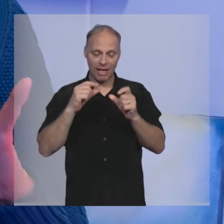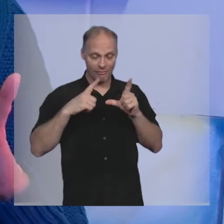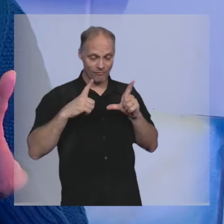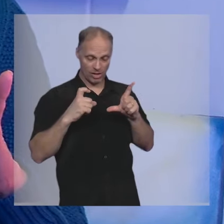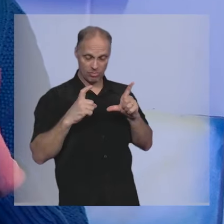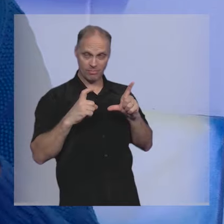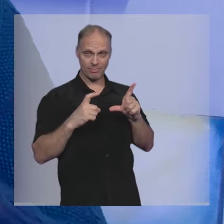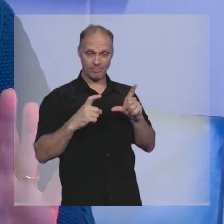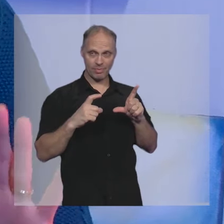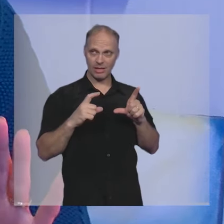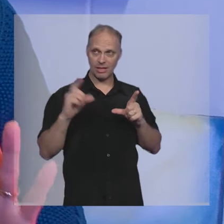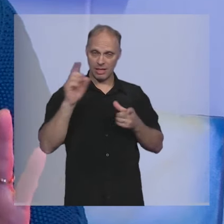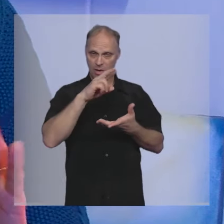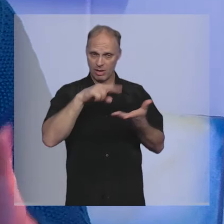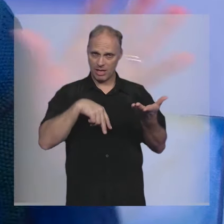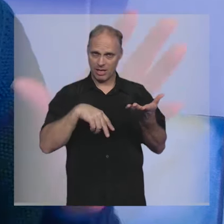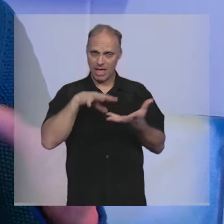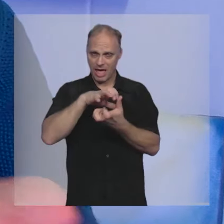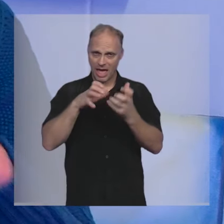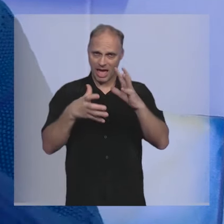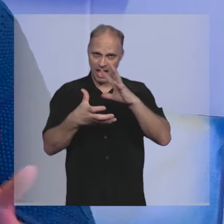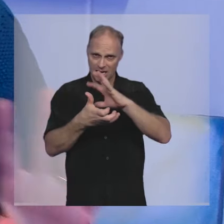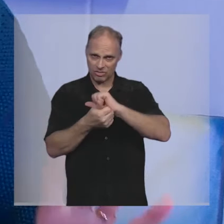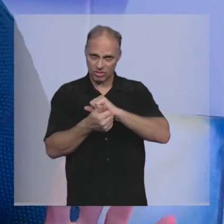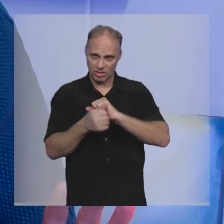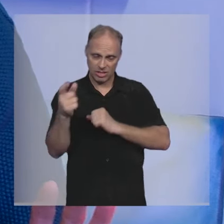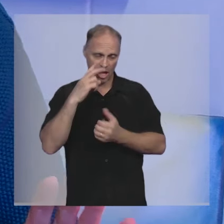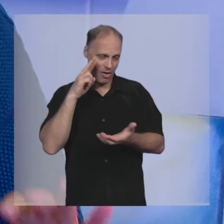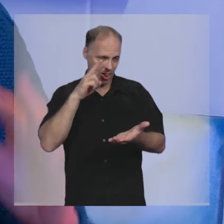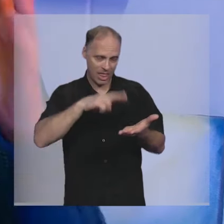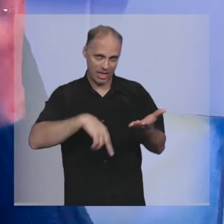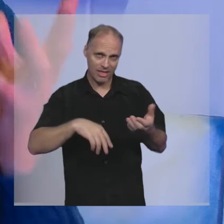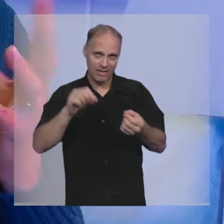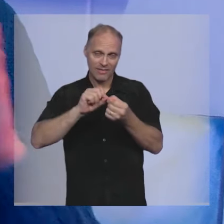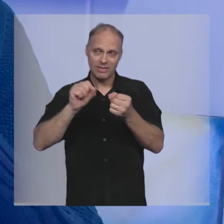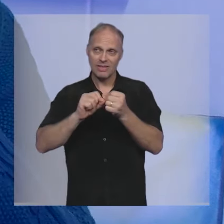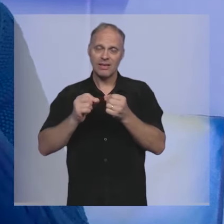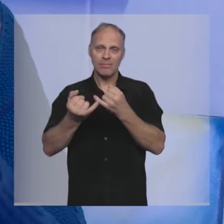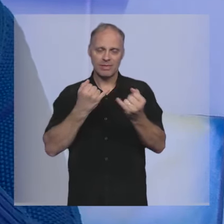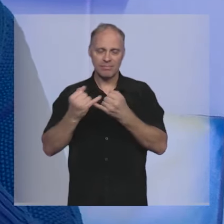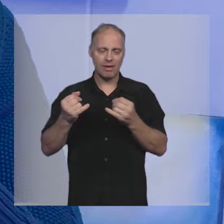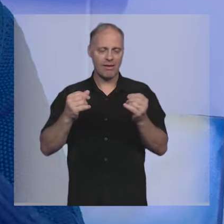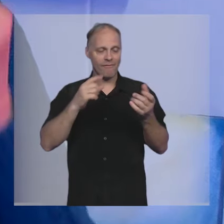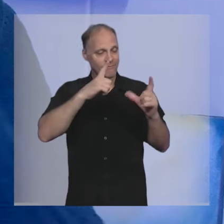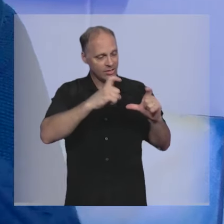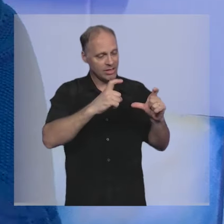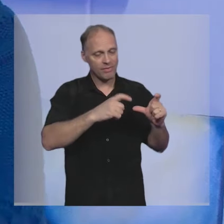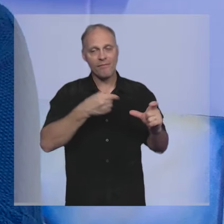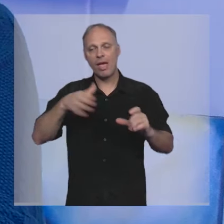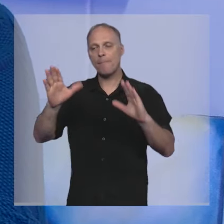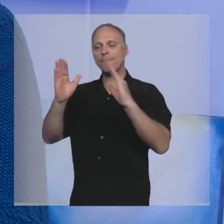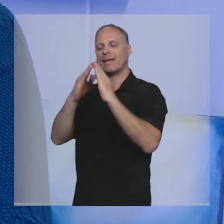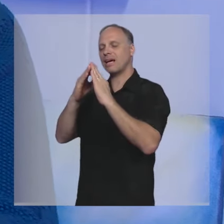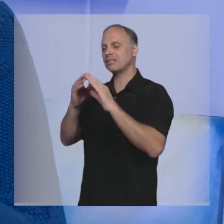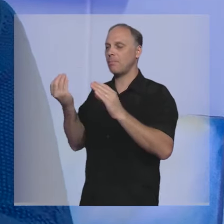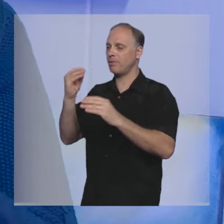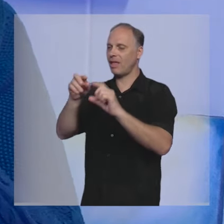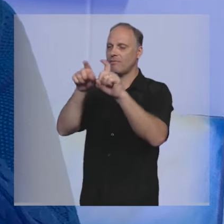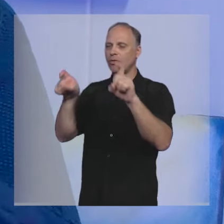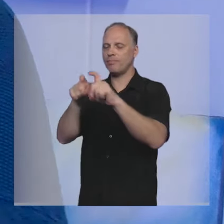fotografa, não lê. Era arte, fotografa e não lê. Eu chegava em casa e fazia uma triagem. Jogava no